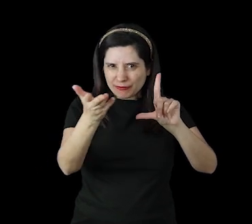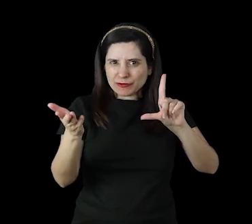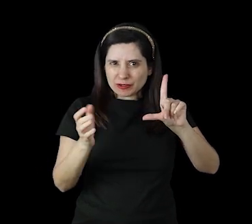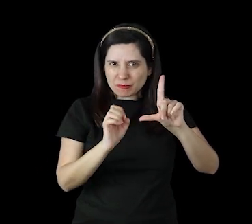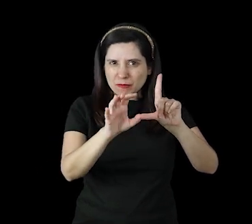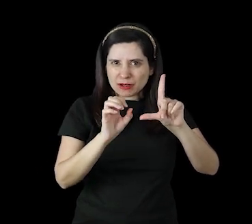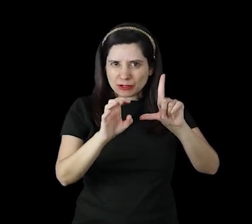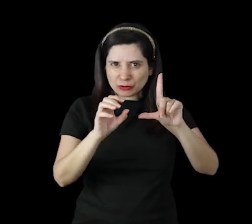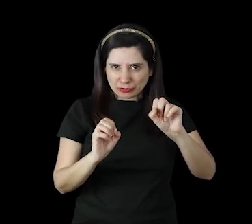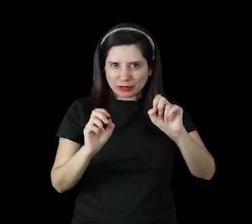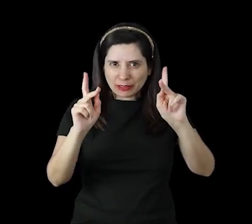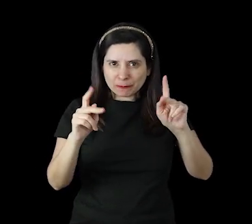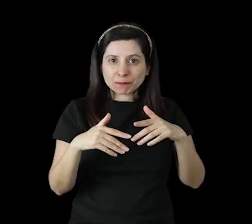vocês.